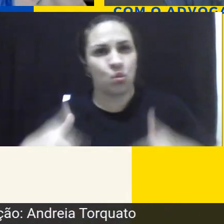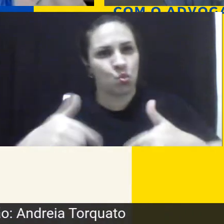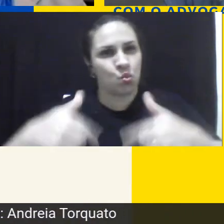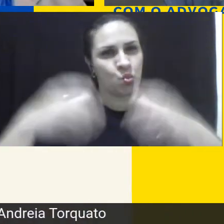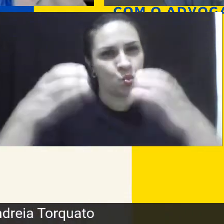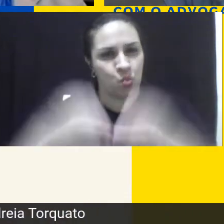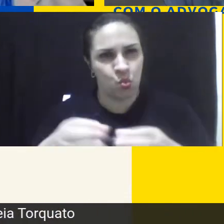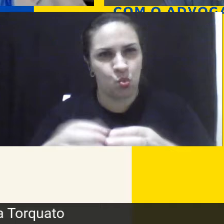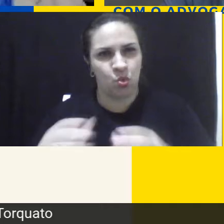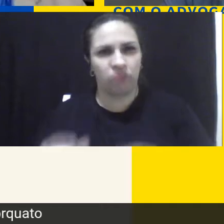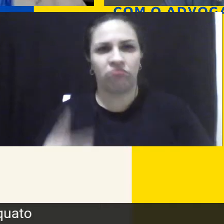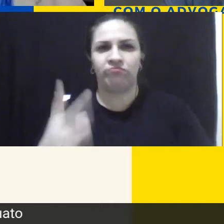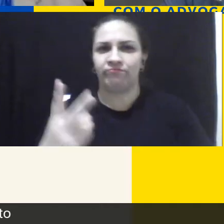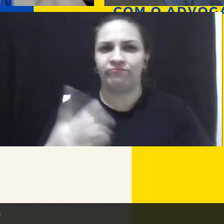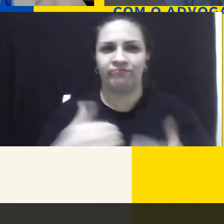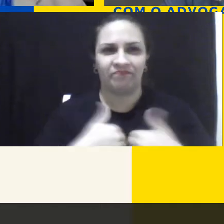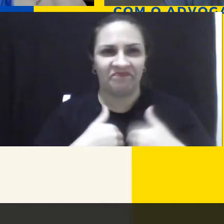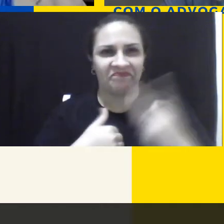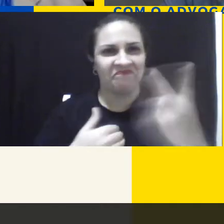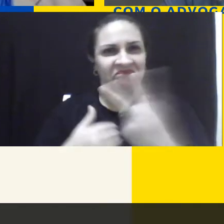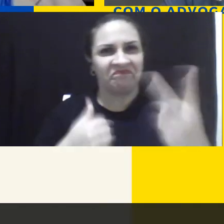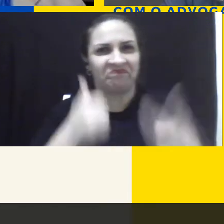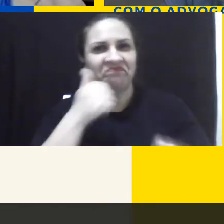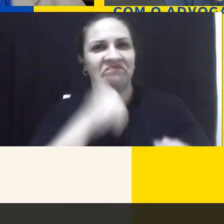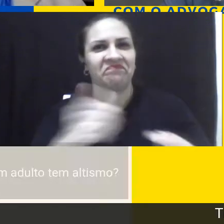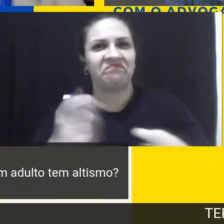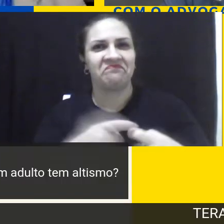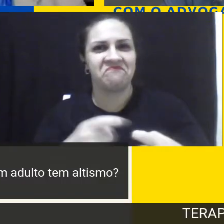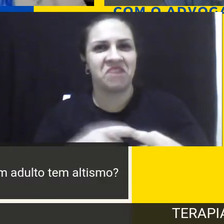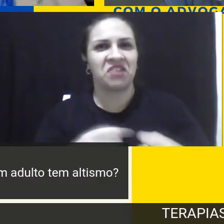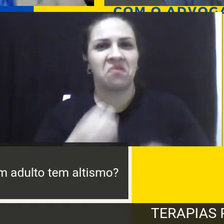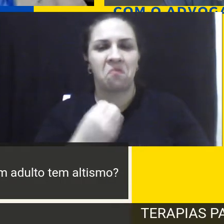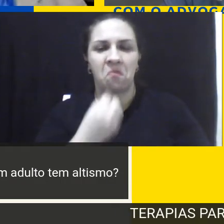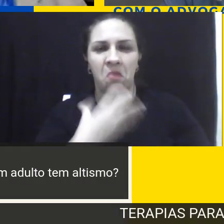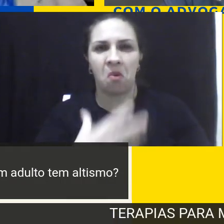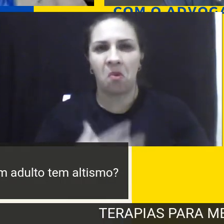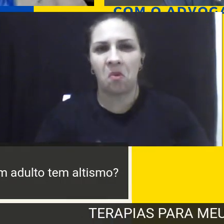OEBDF. Temos 2 médicas. Muito bom.